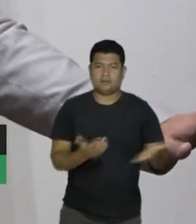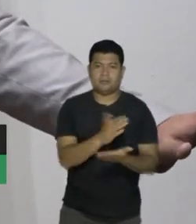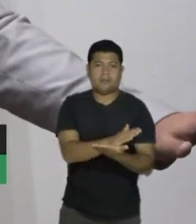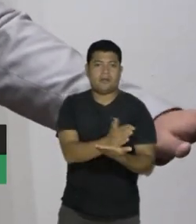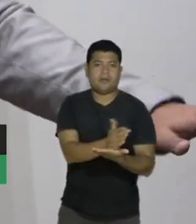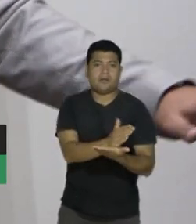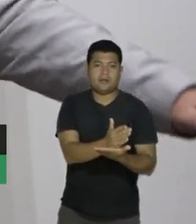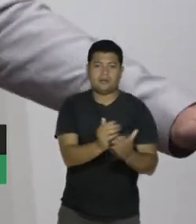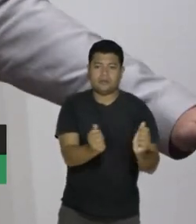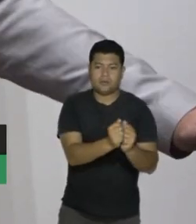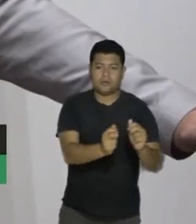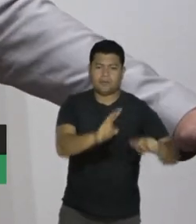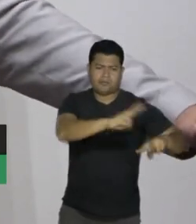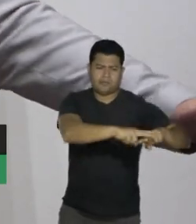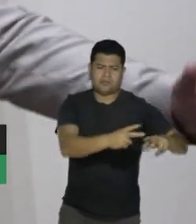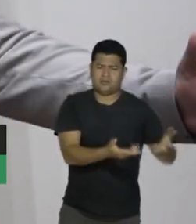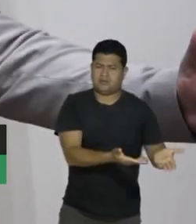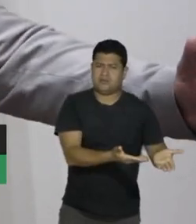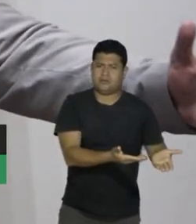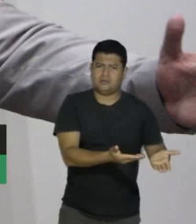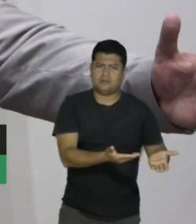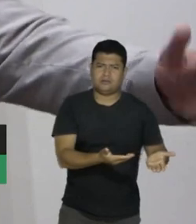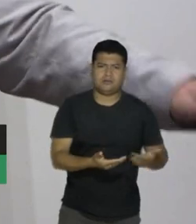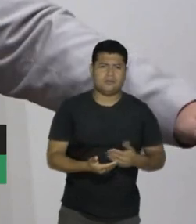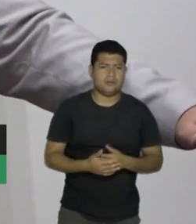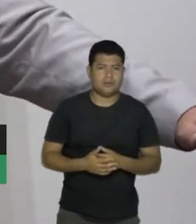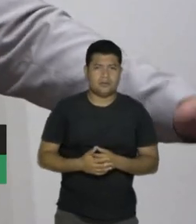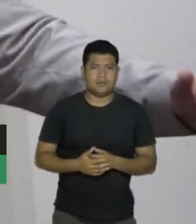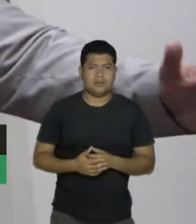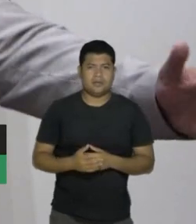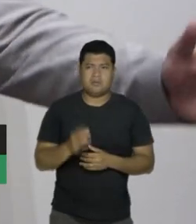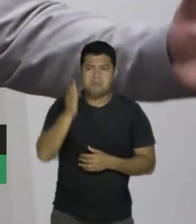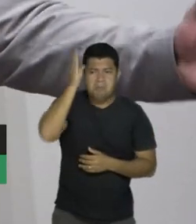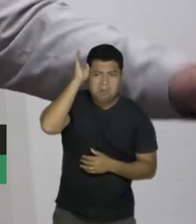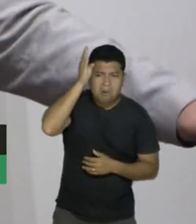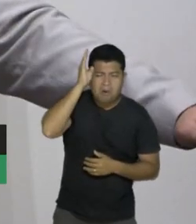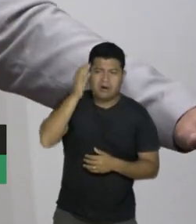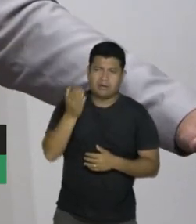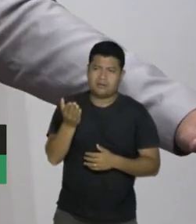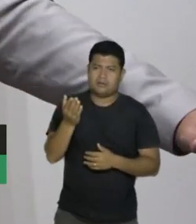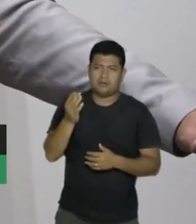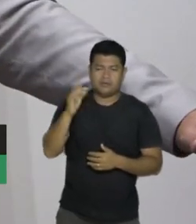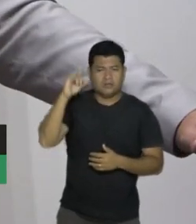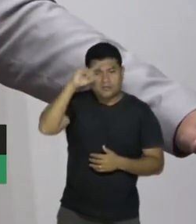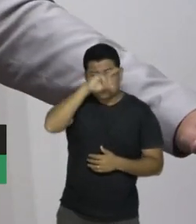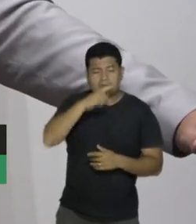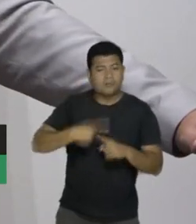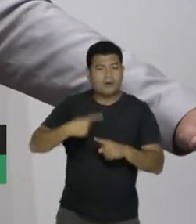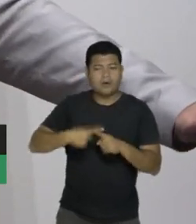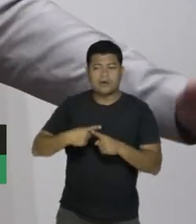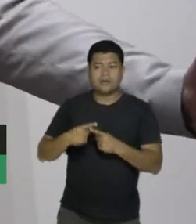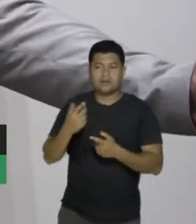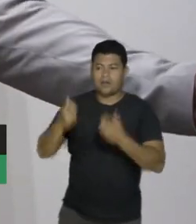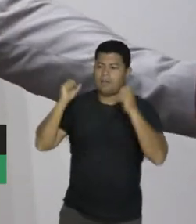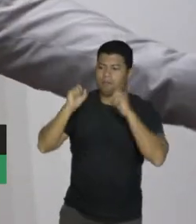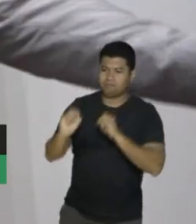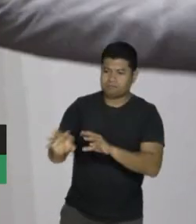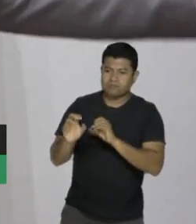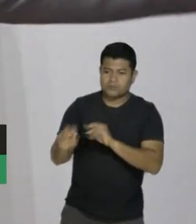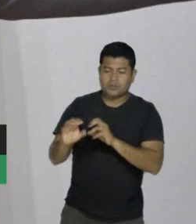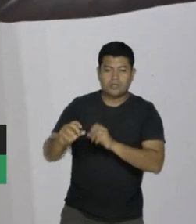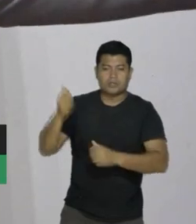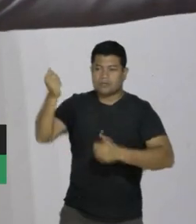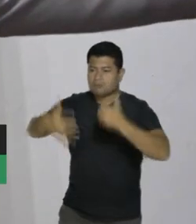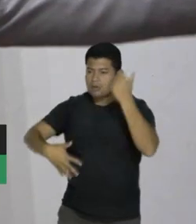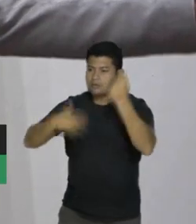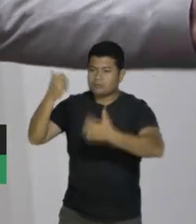preço lidar com gente burra é tão difícil porque você Explica explica parece que você é um